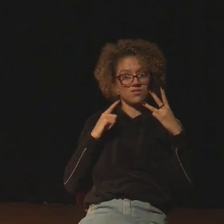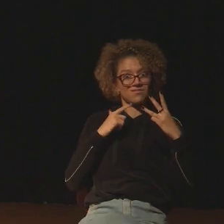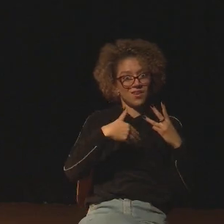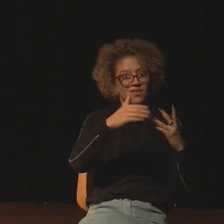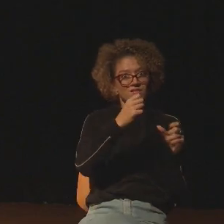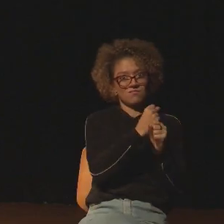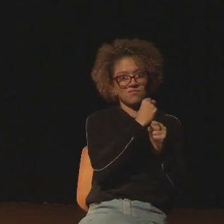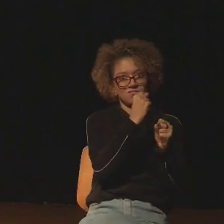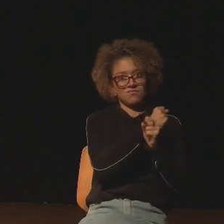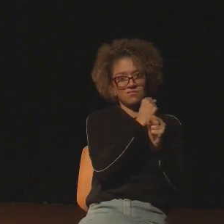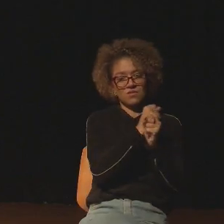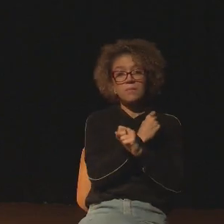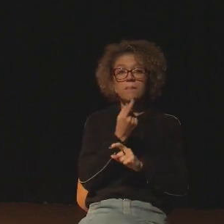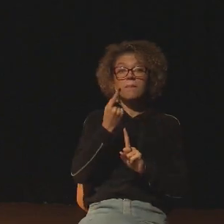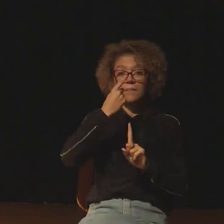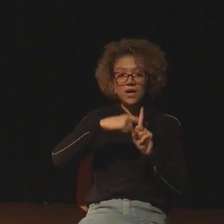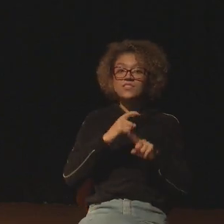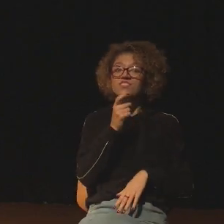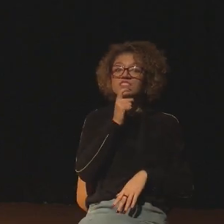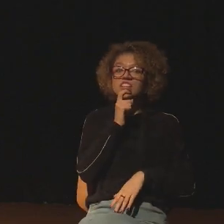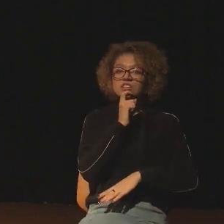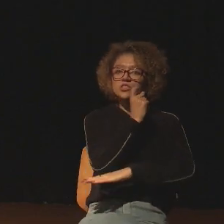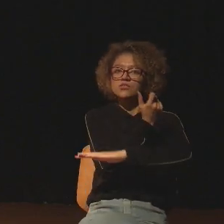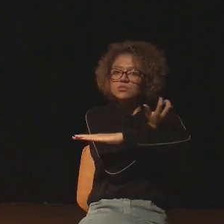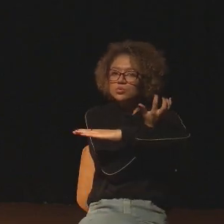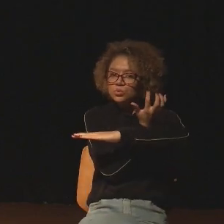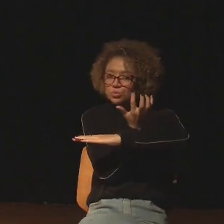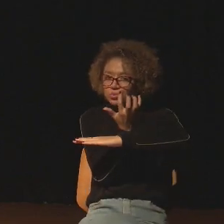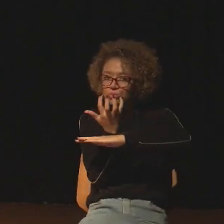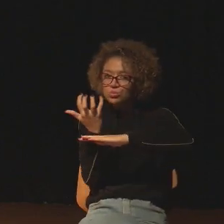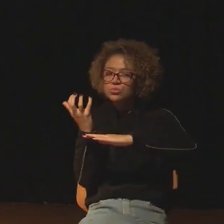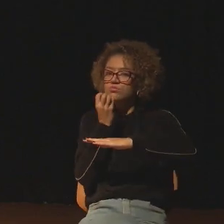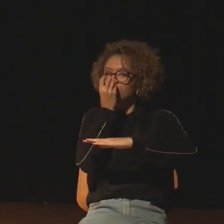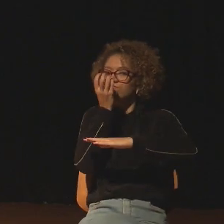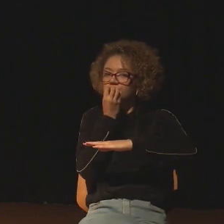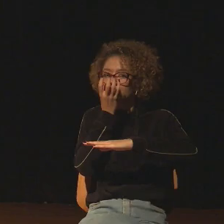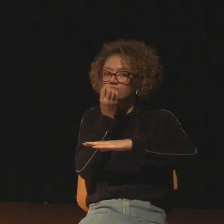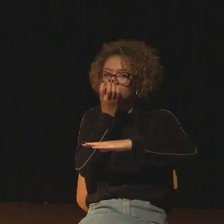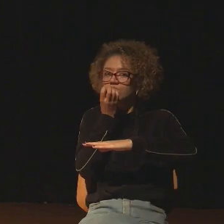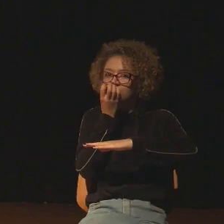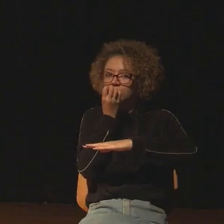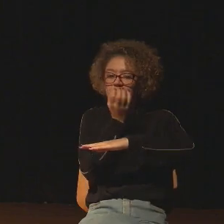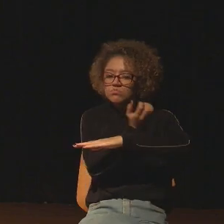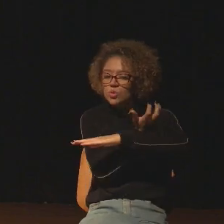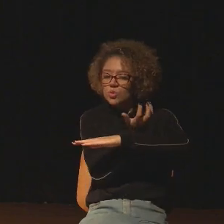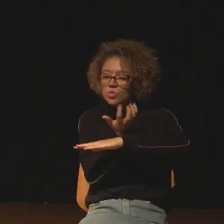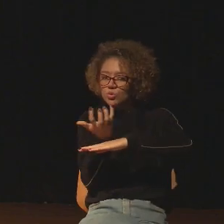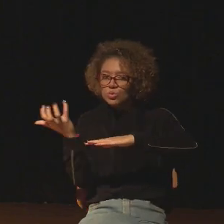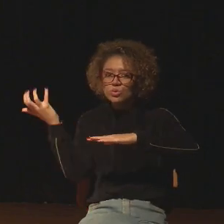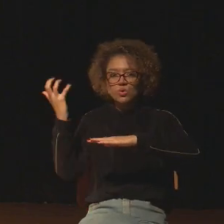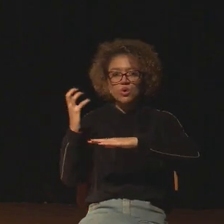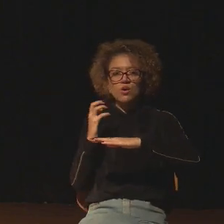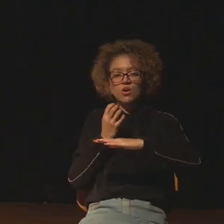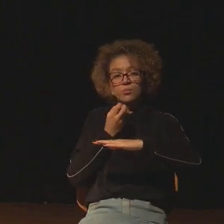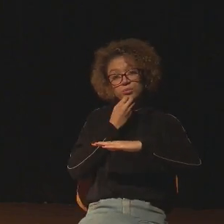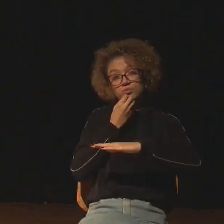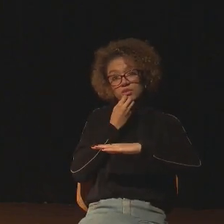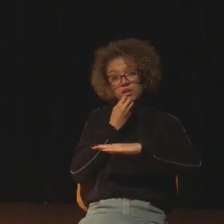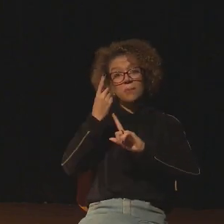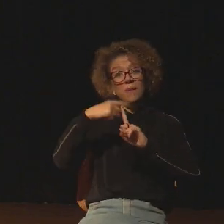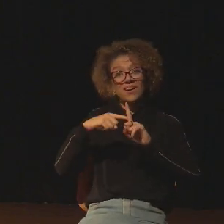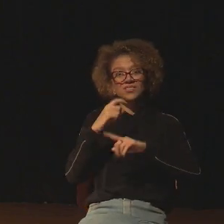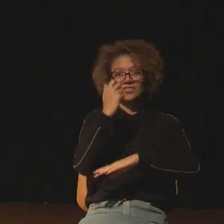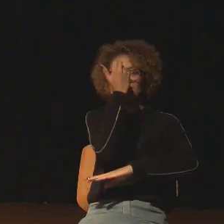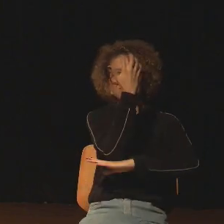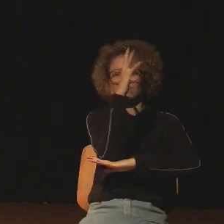essas floreiras, que são onde vai ter vegetação, enfim, aumenta a permeabilidade do solo, além de algumas árvores que vão